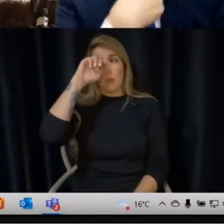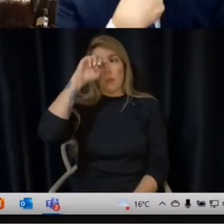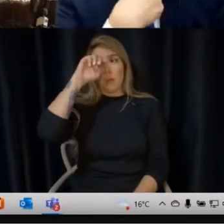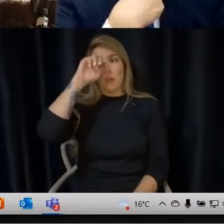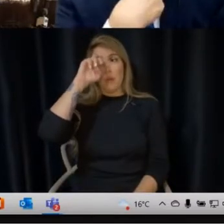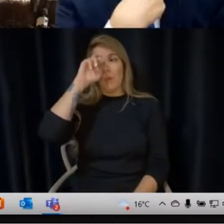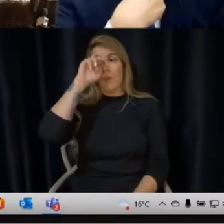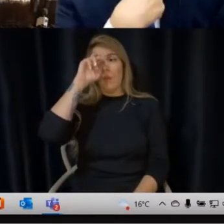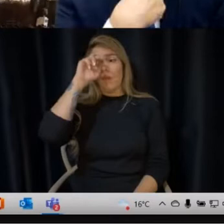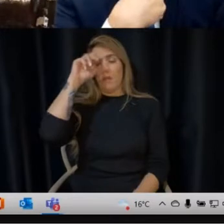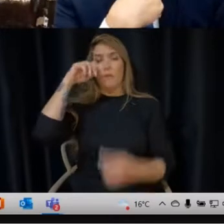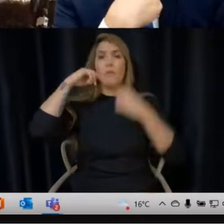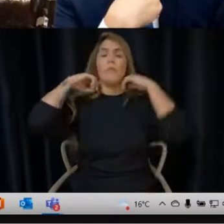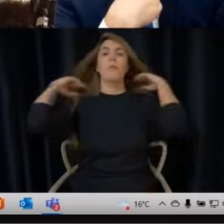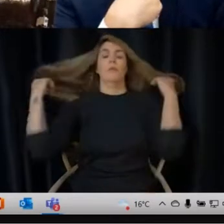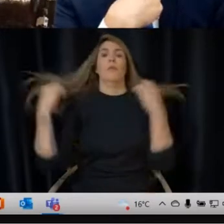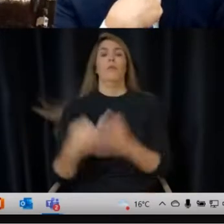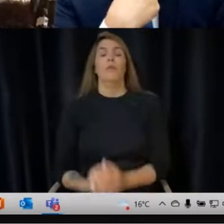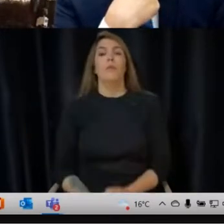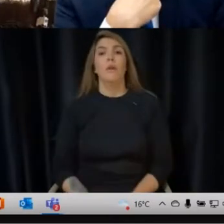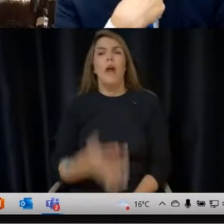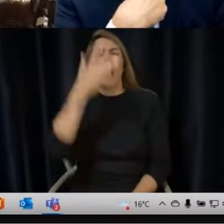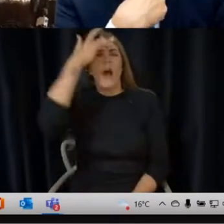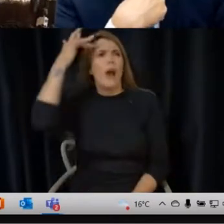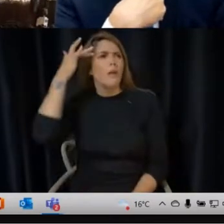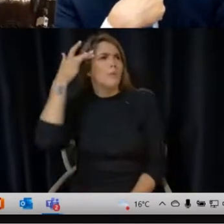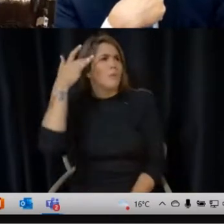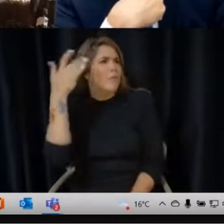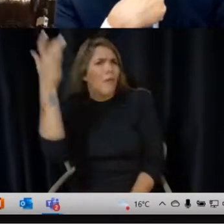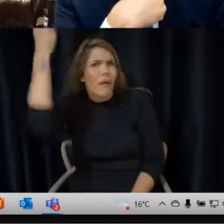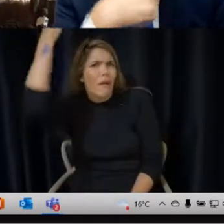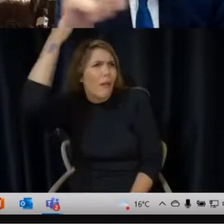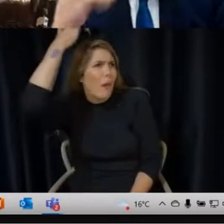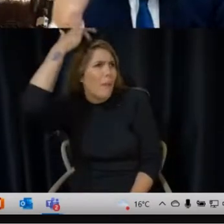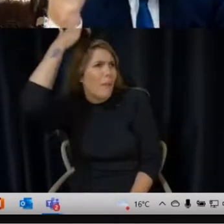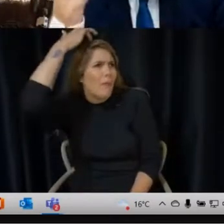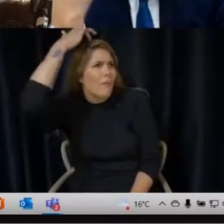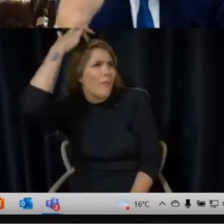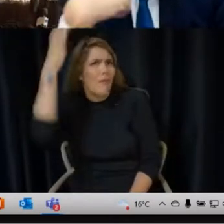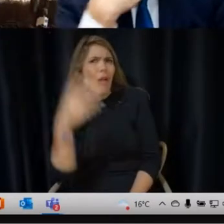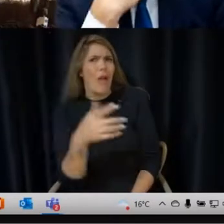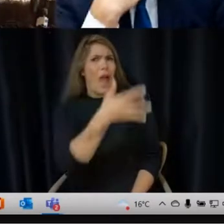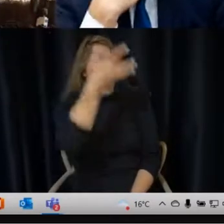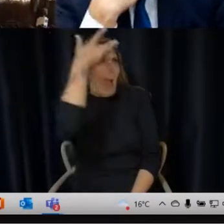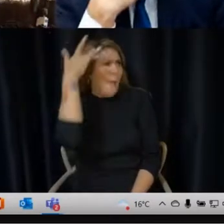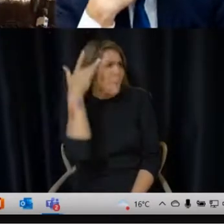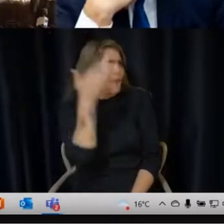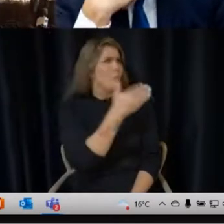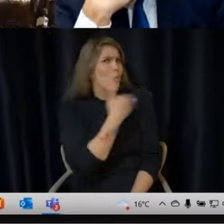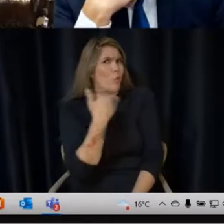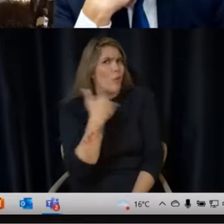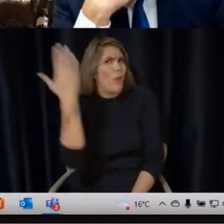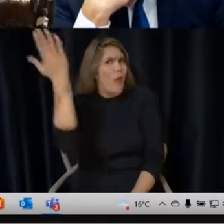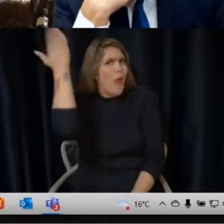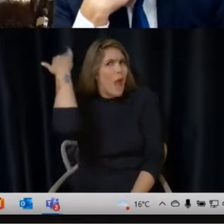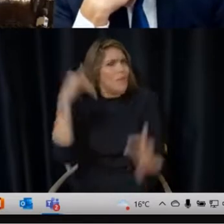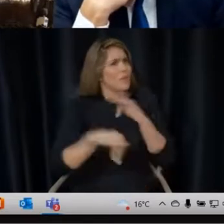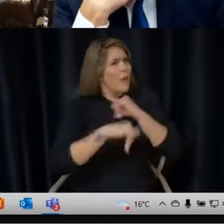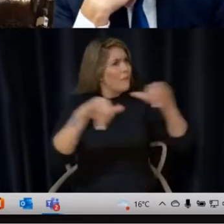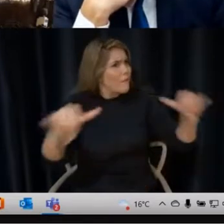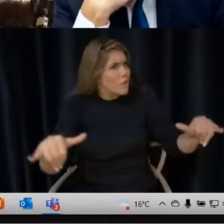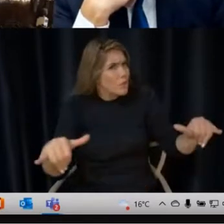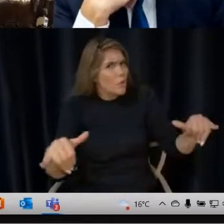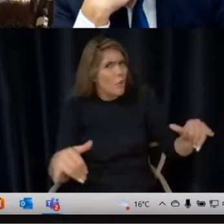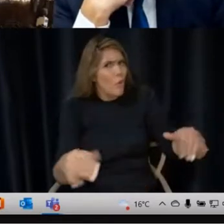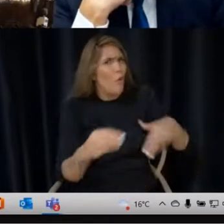pessoa tendo manifestado a vontade, algum parente pode não querer doar. Aí a Rosângela está complementando aquela nossa primeira conversa lá. Como que